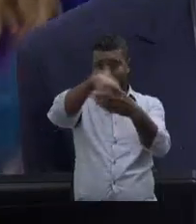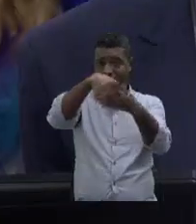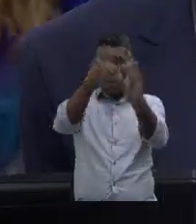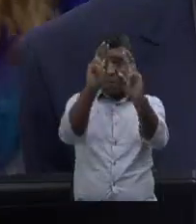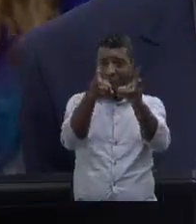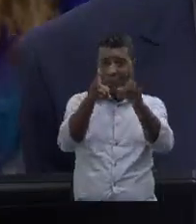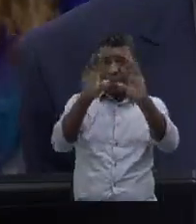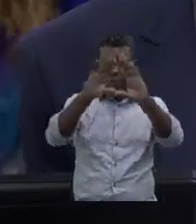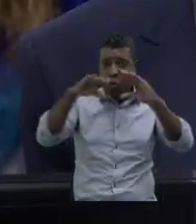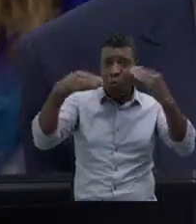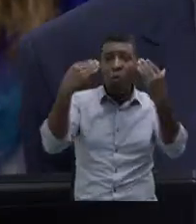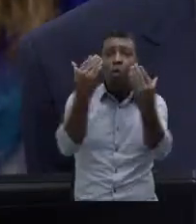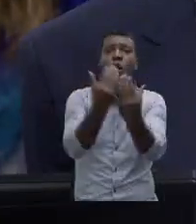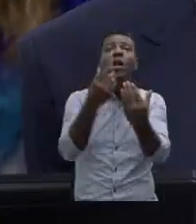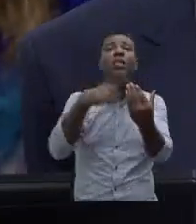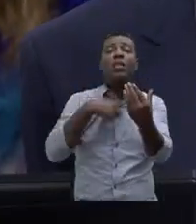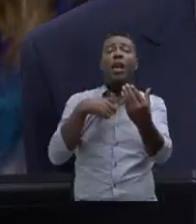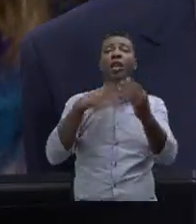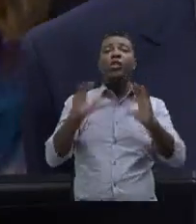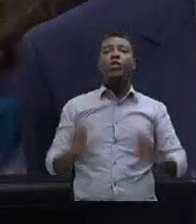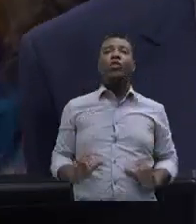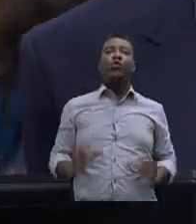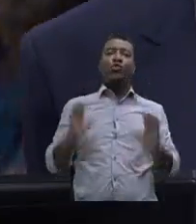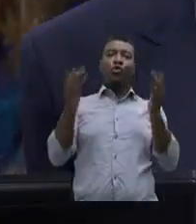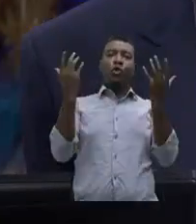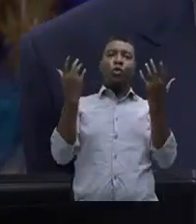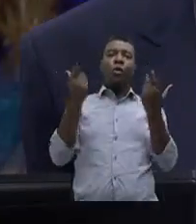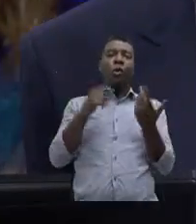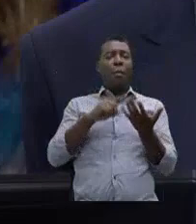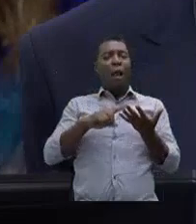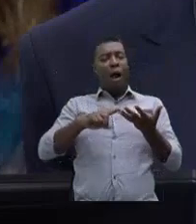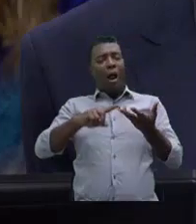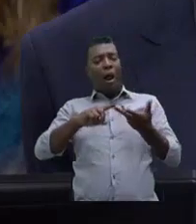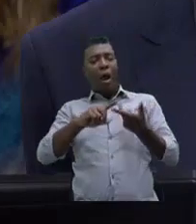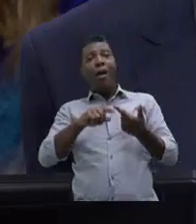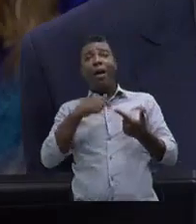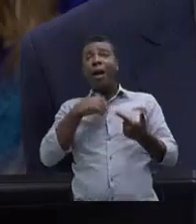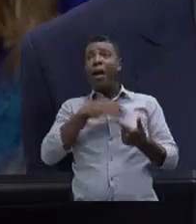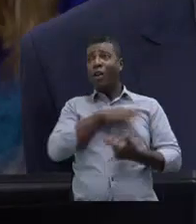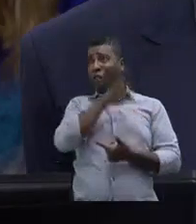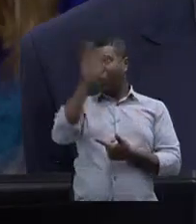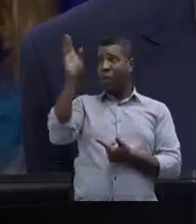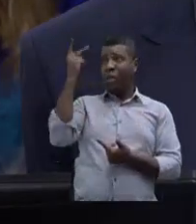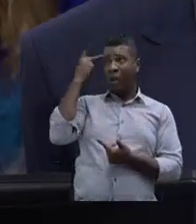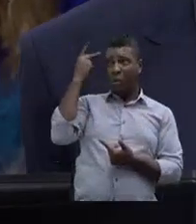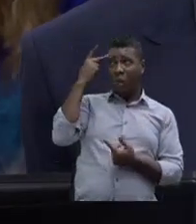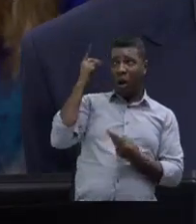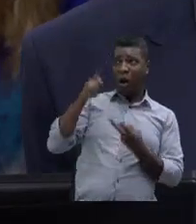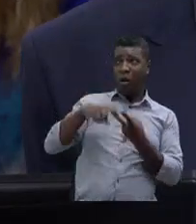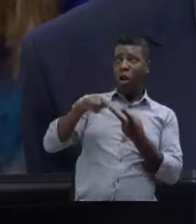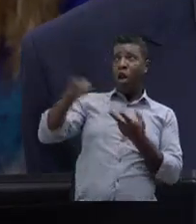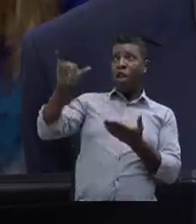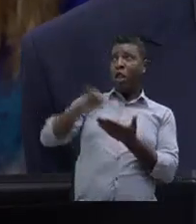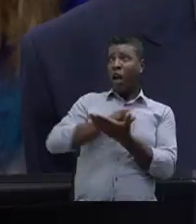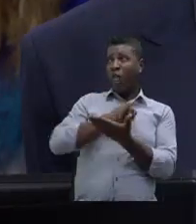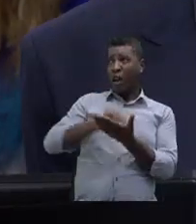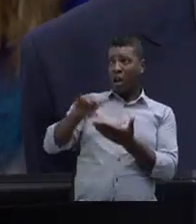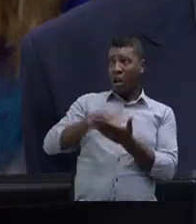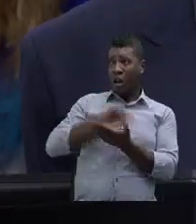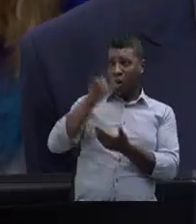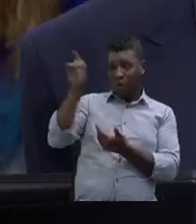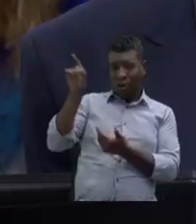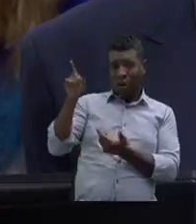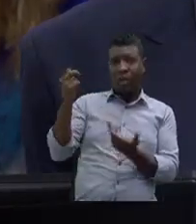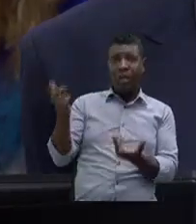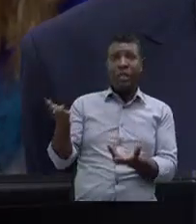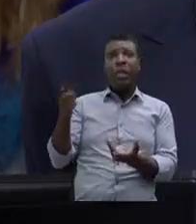turismo. Eu já fui em shows, espetáculos musicais em São Paulo, Nova York também, nós temos a Broadway lá, que as pessoas vão lá